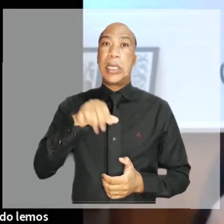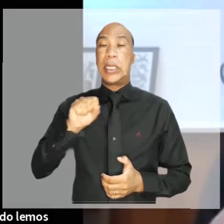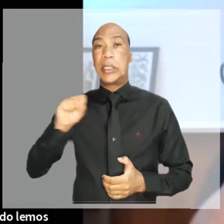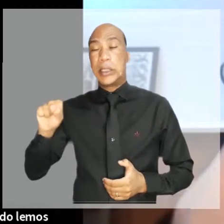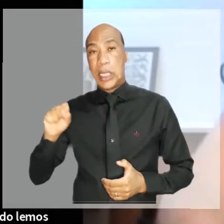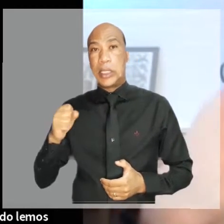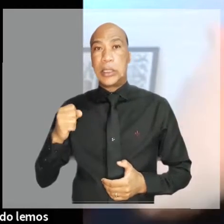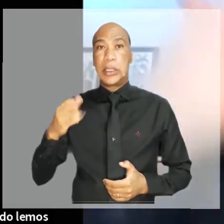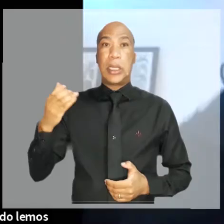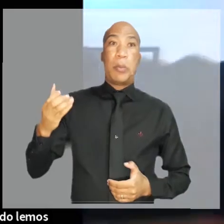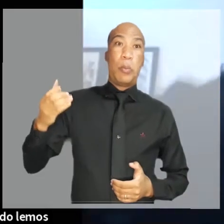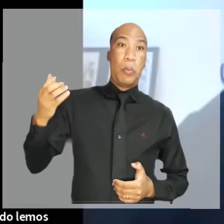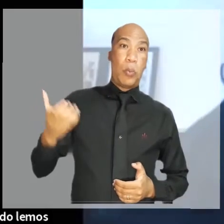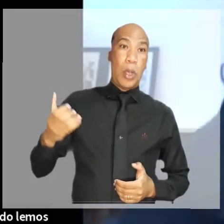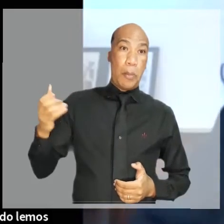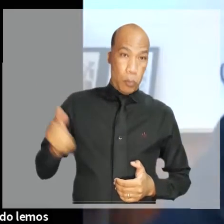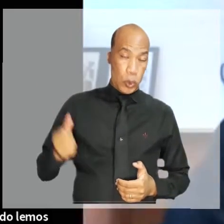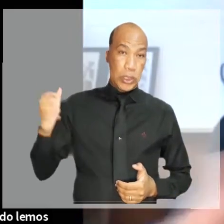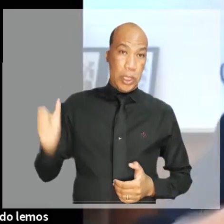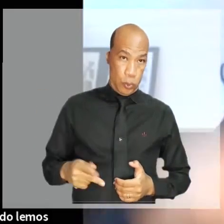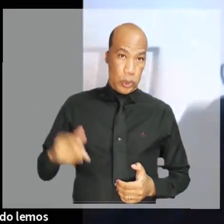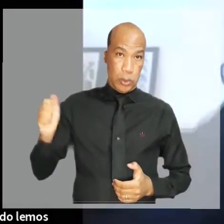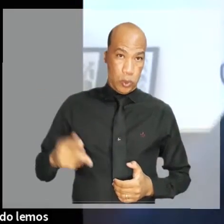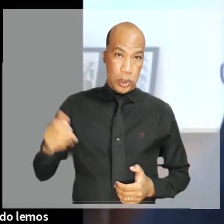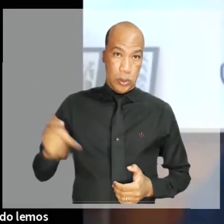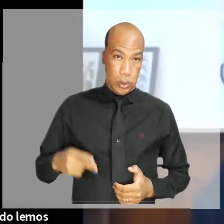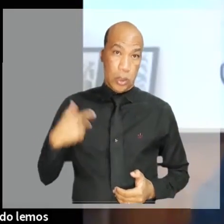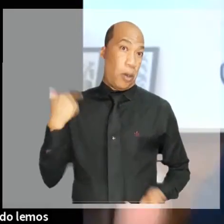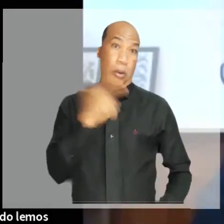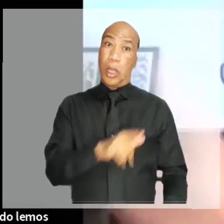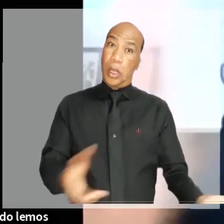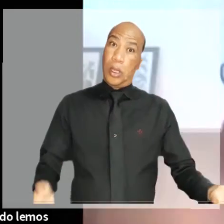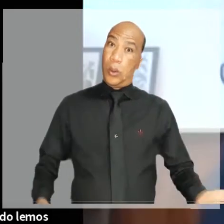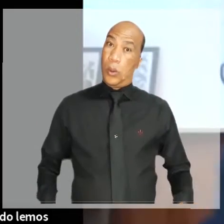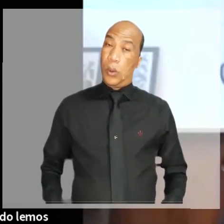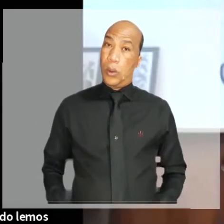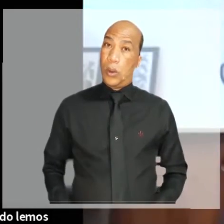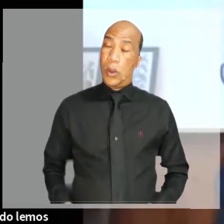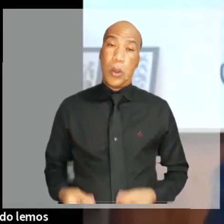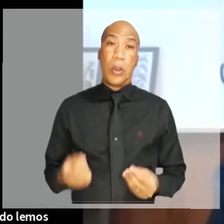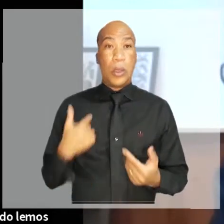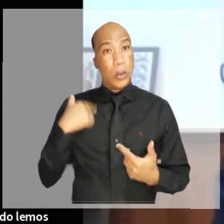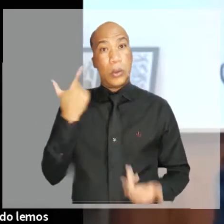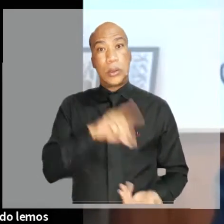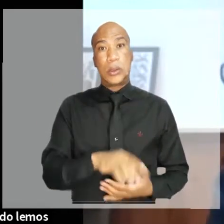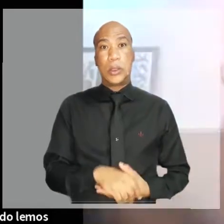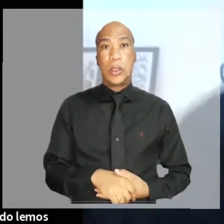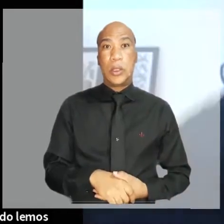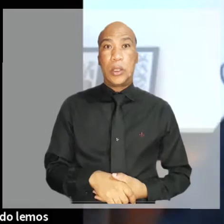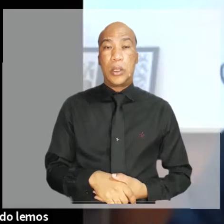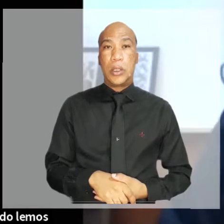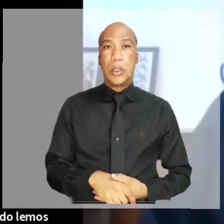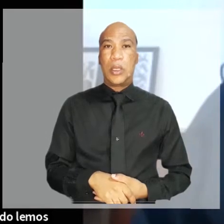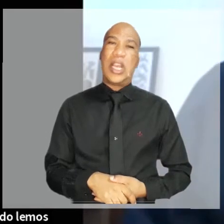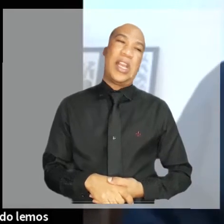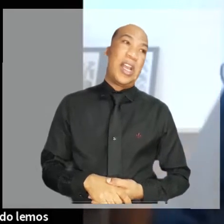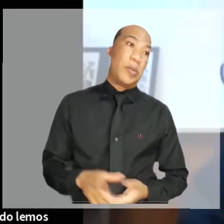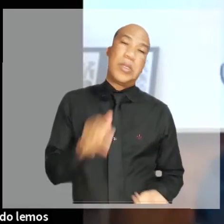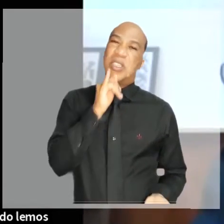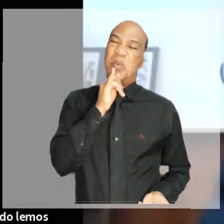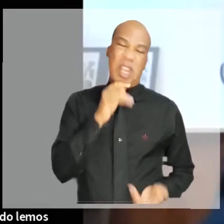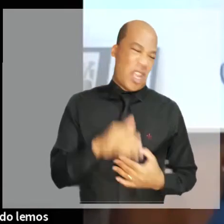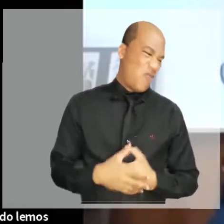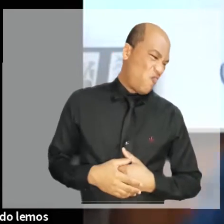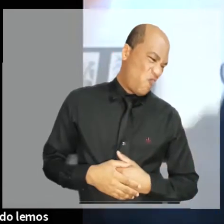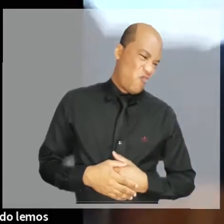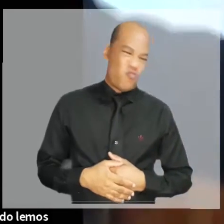que ele decidiu se exportar. As pessoas podem falar, não, então eu estou insatisfeito com o meu governo, eu quero usar